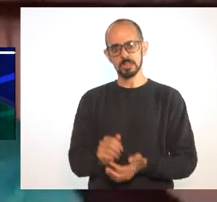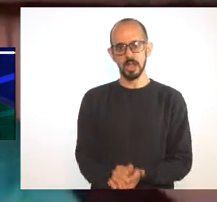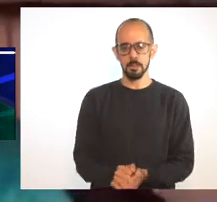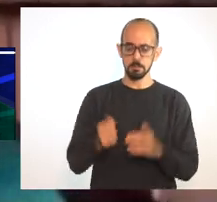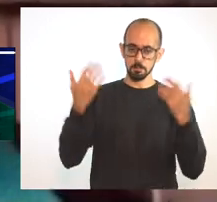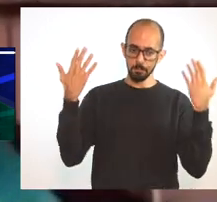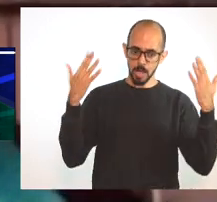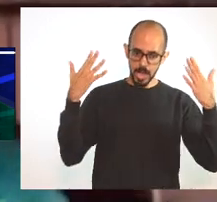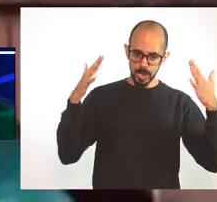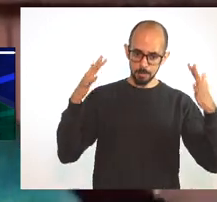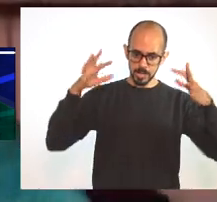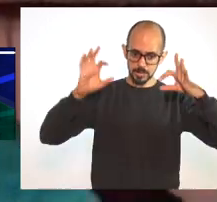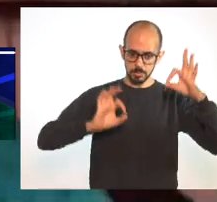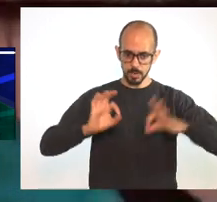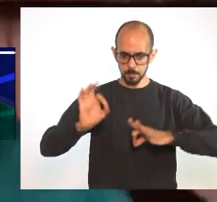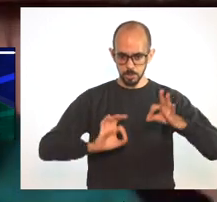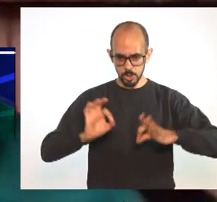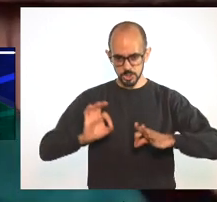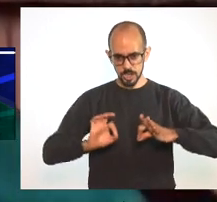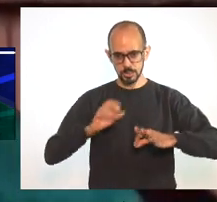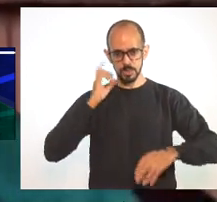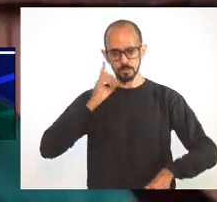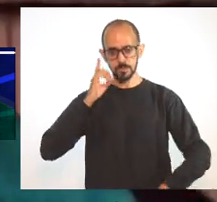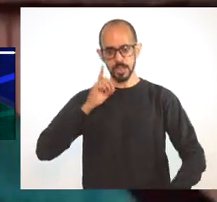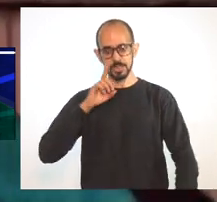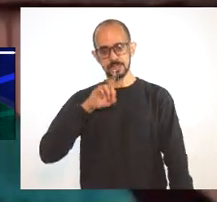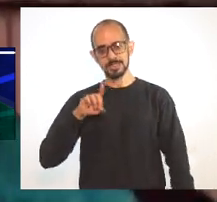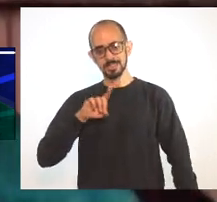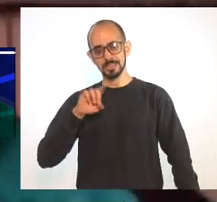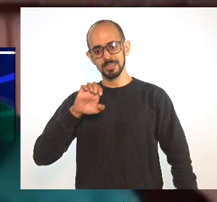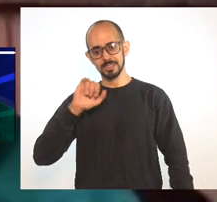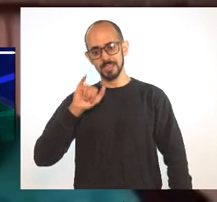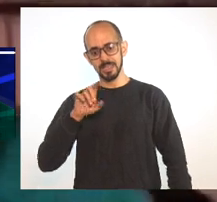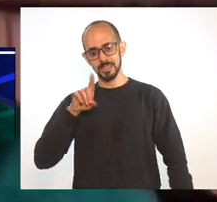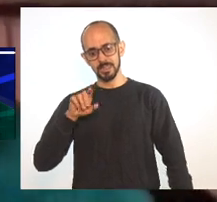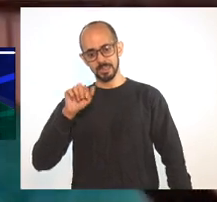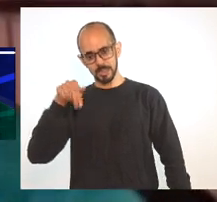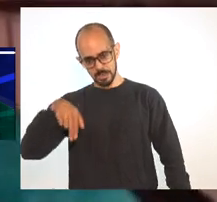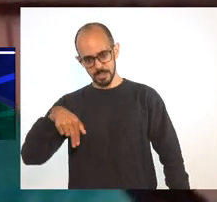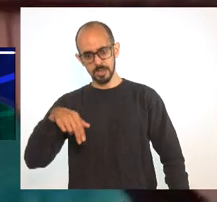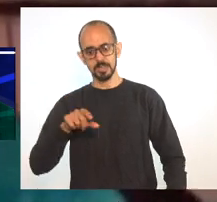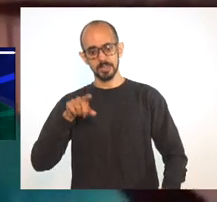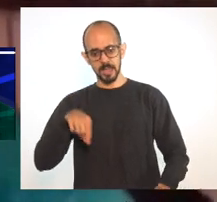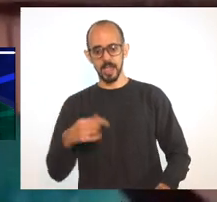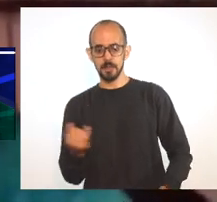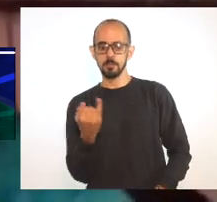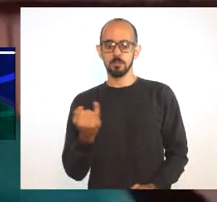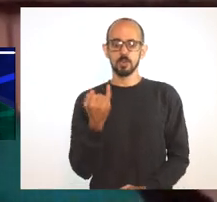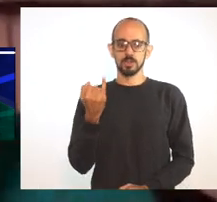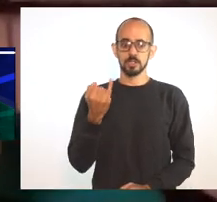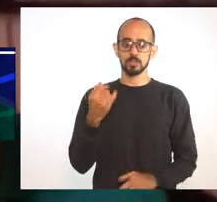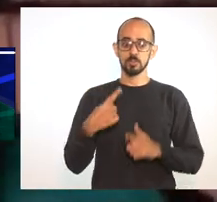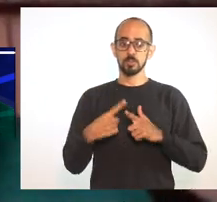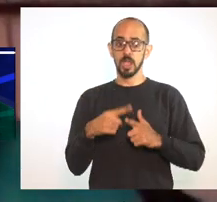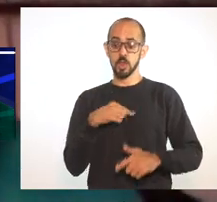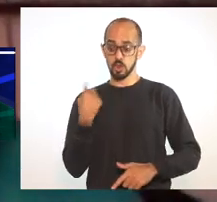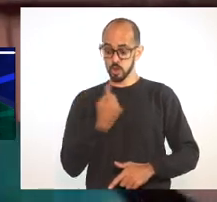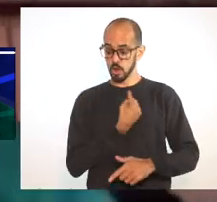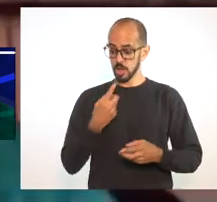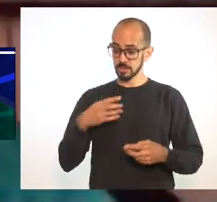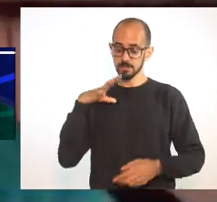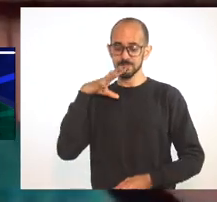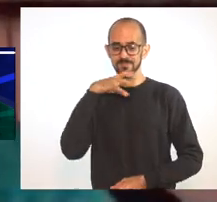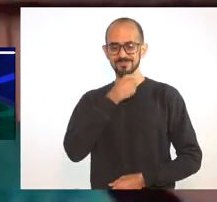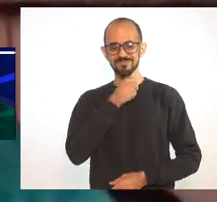o projeto da deputada Zeidan, essa iniciativa é importante, porque nós vimos durante